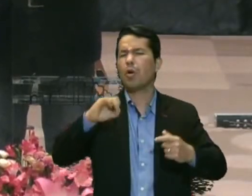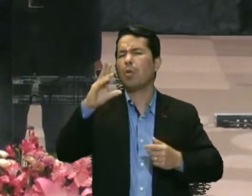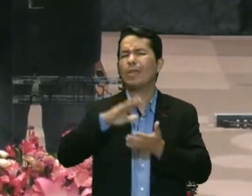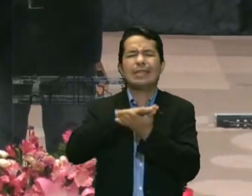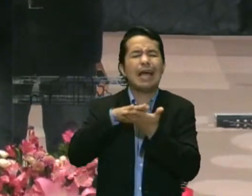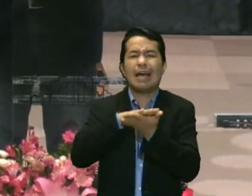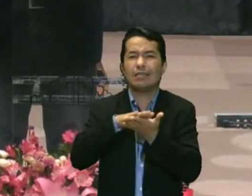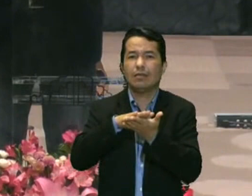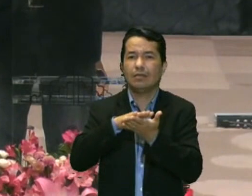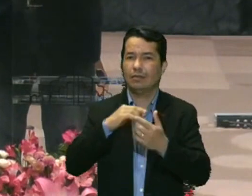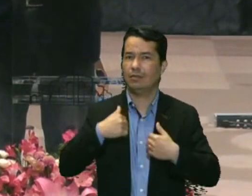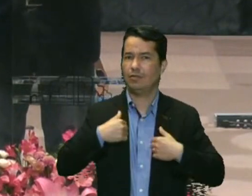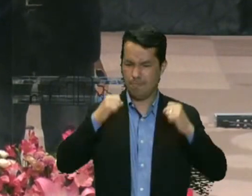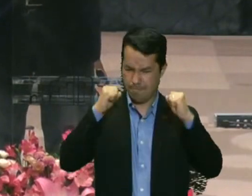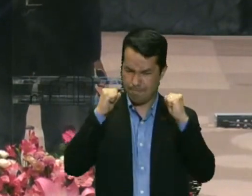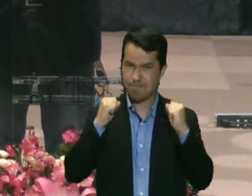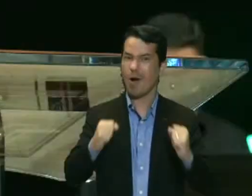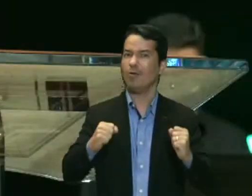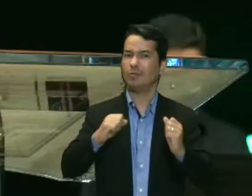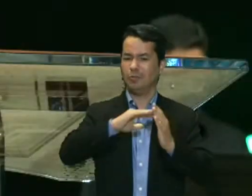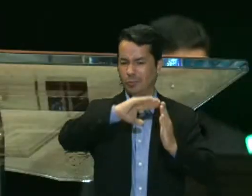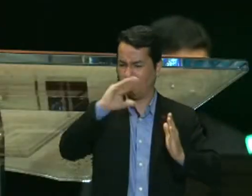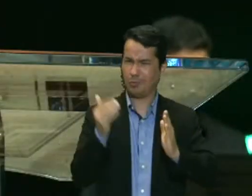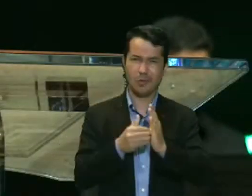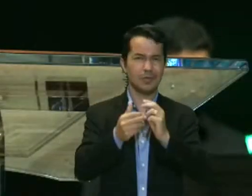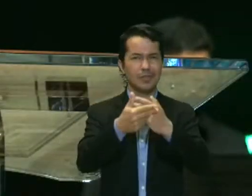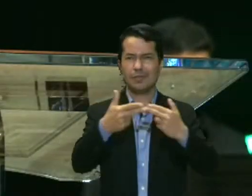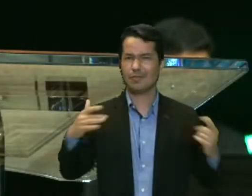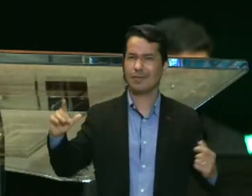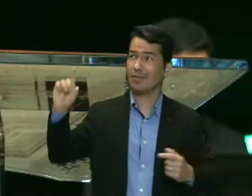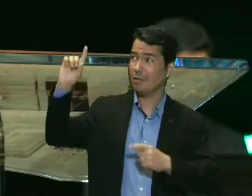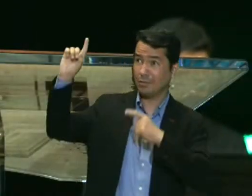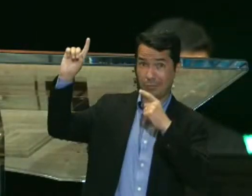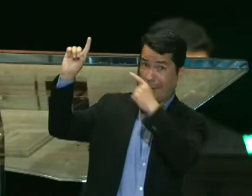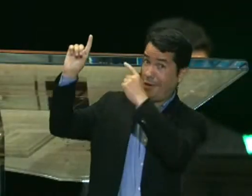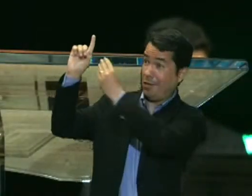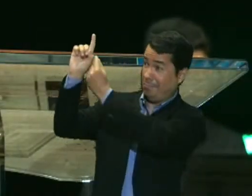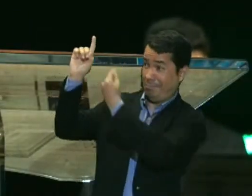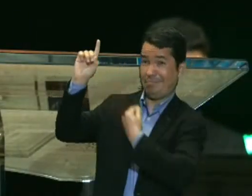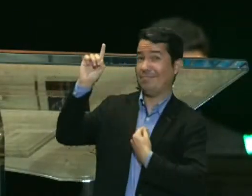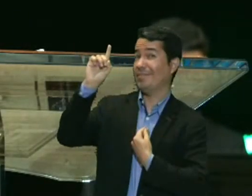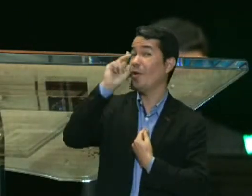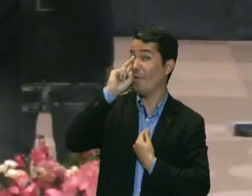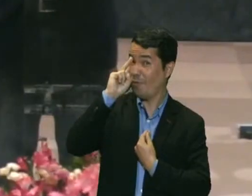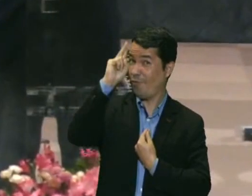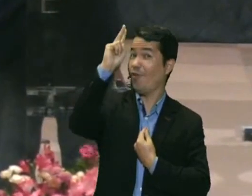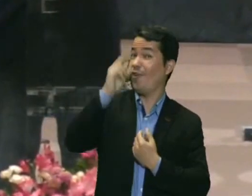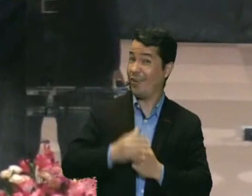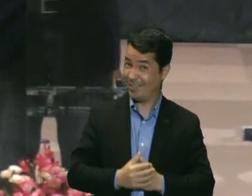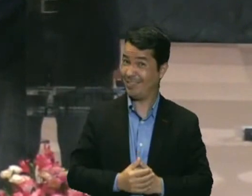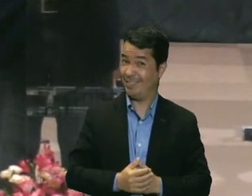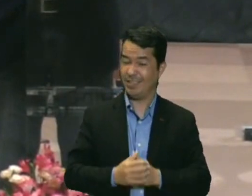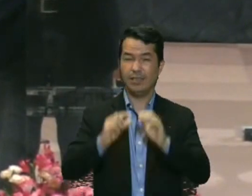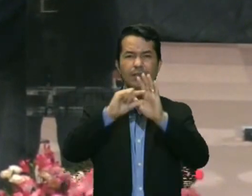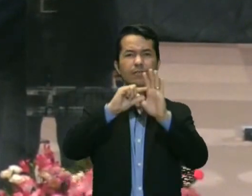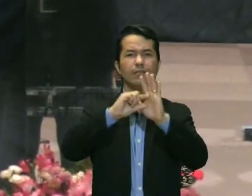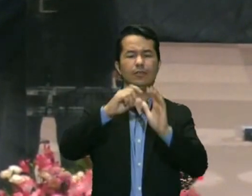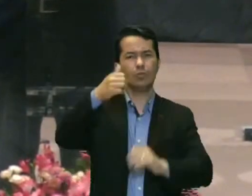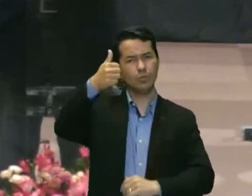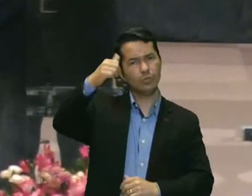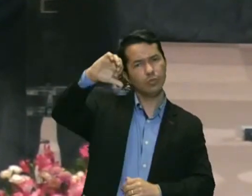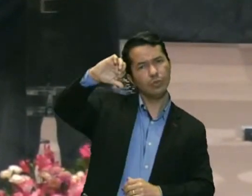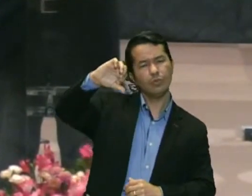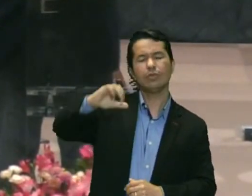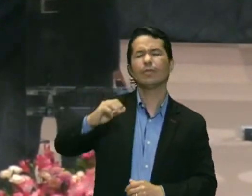as coisas naquele que me fortalece. E o verso 19: o meu Deus